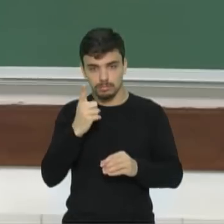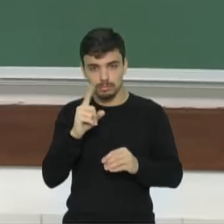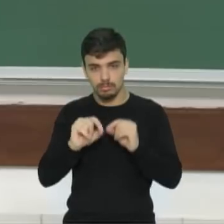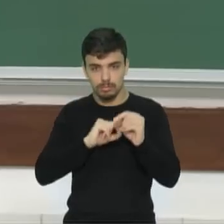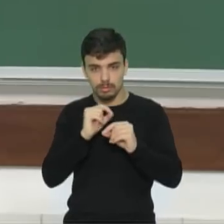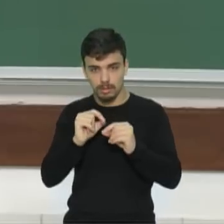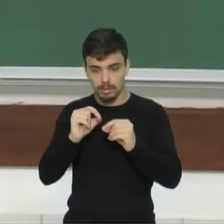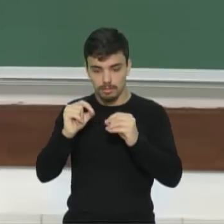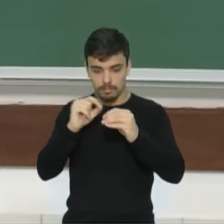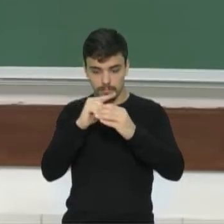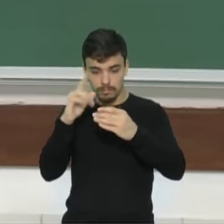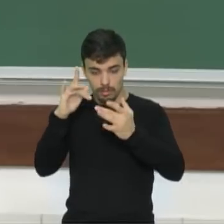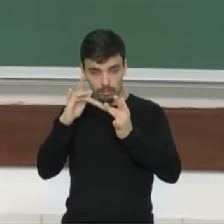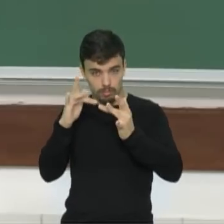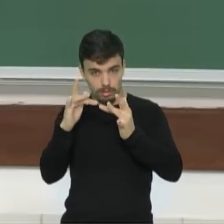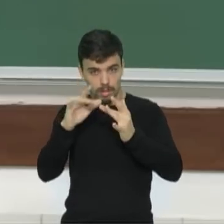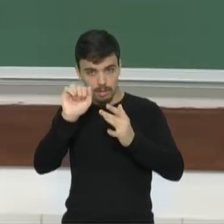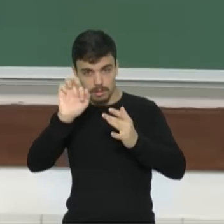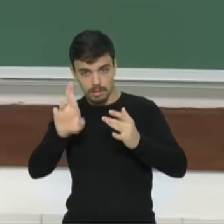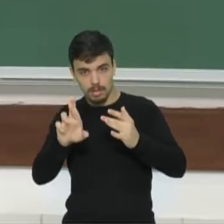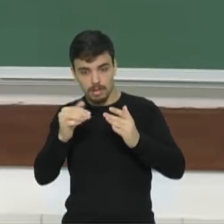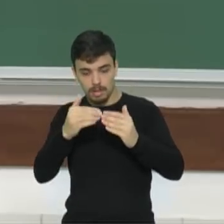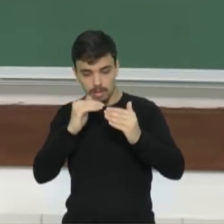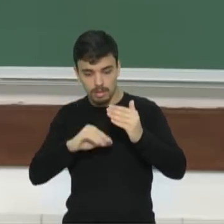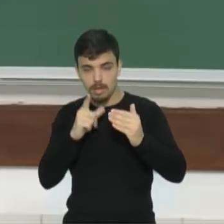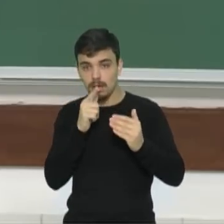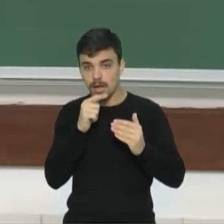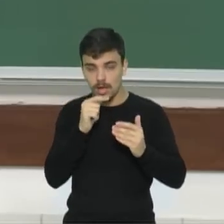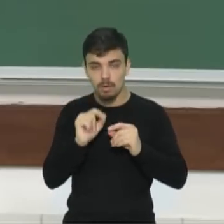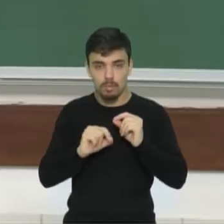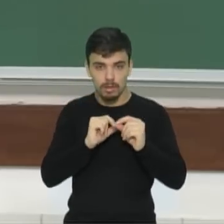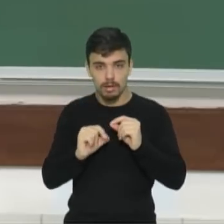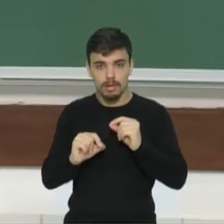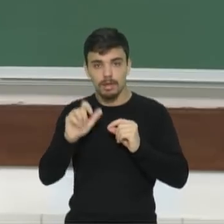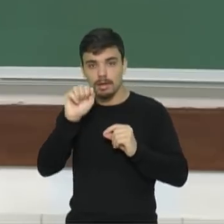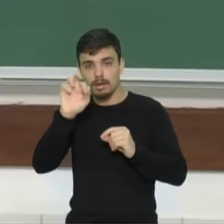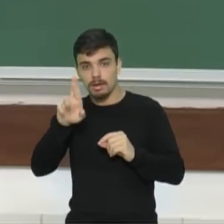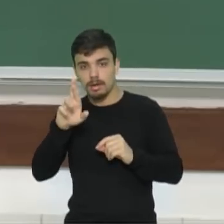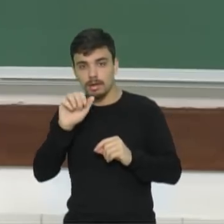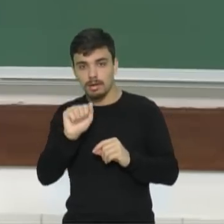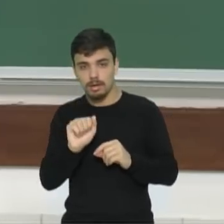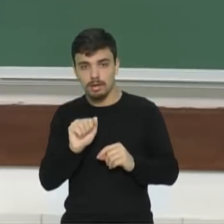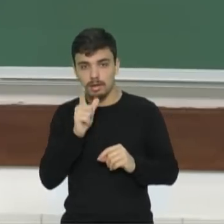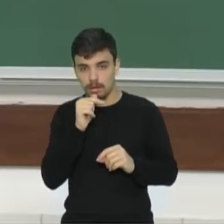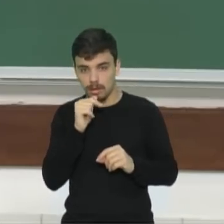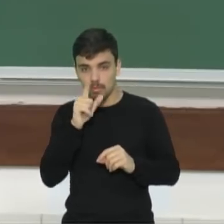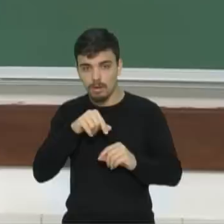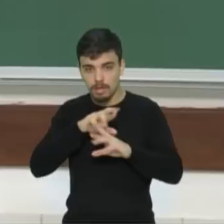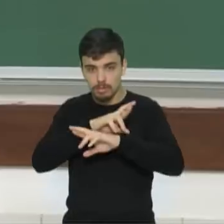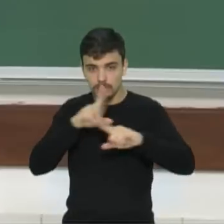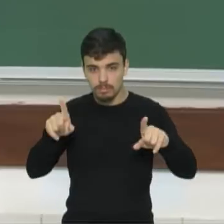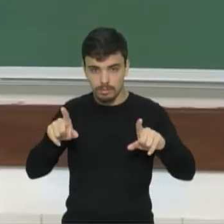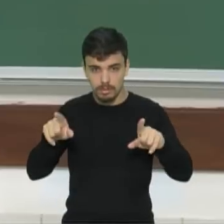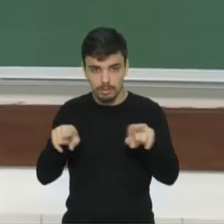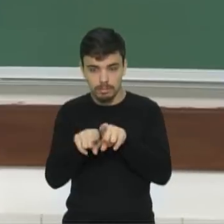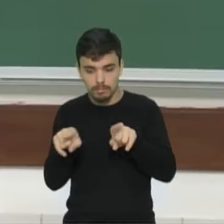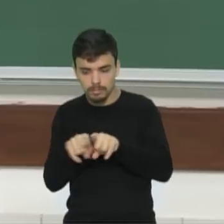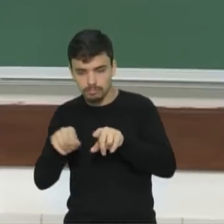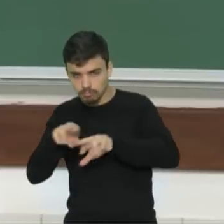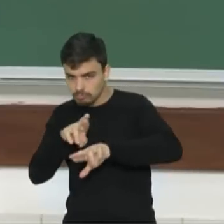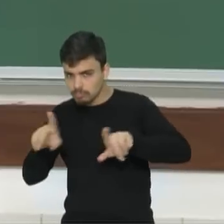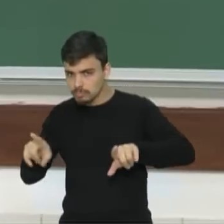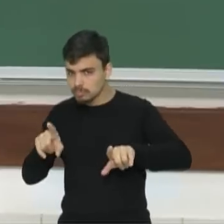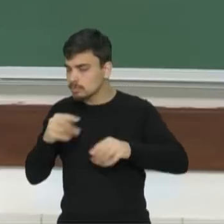ar e uma parte que está em contato com a água? E o ar e a água são superfícies diferentes, são meios